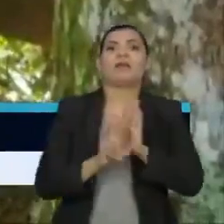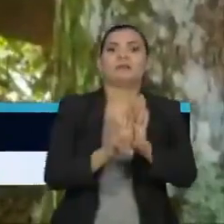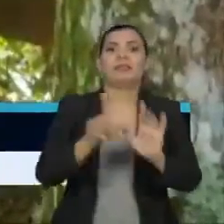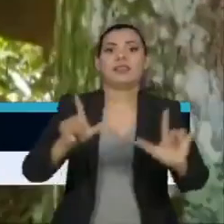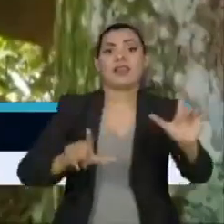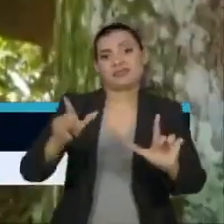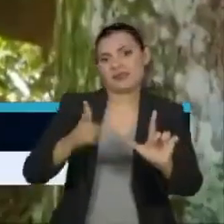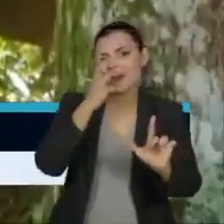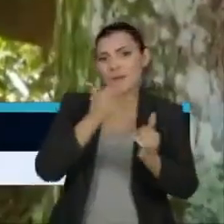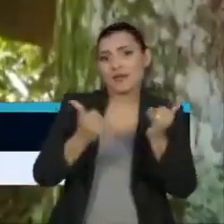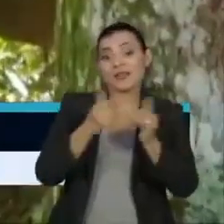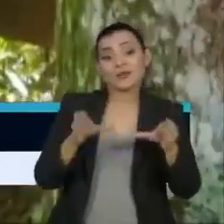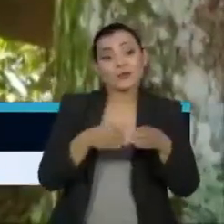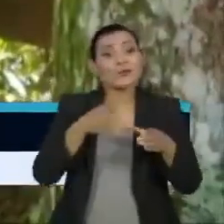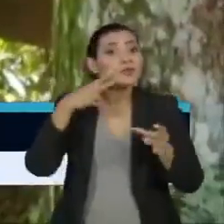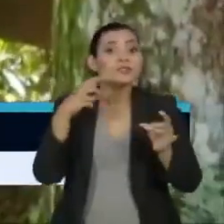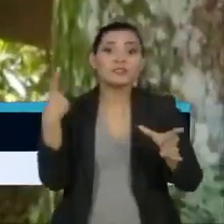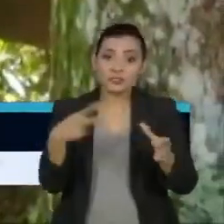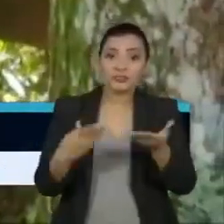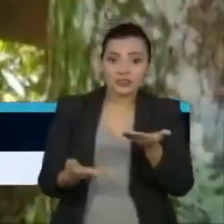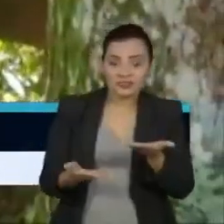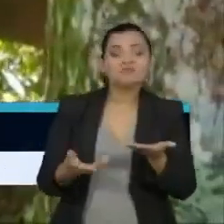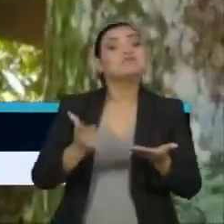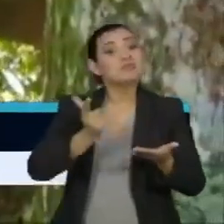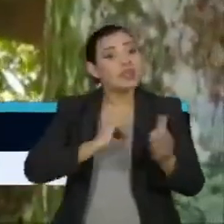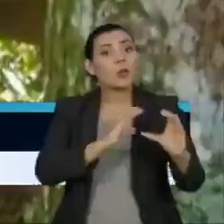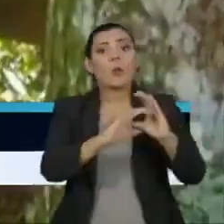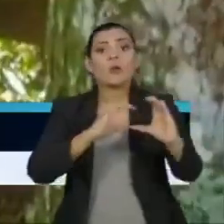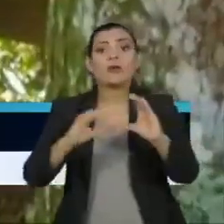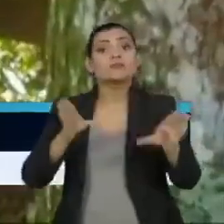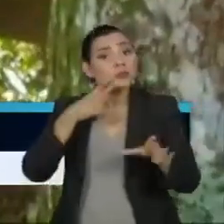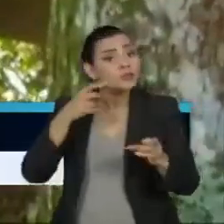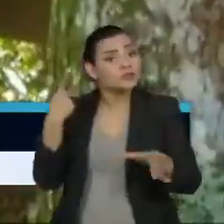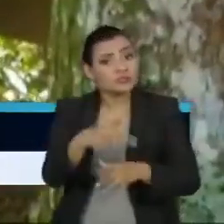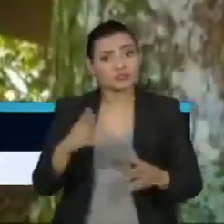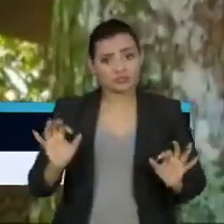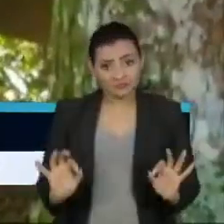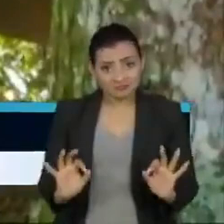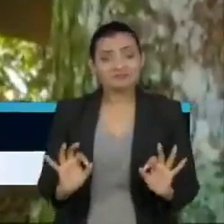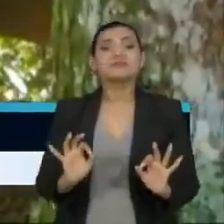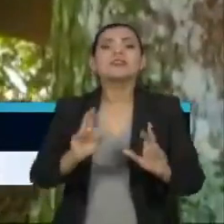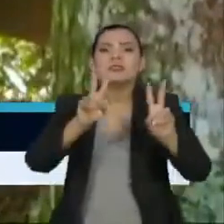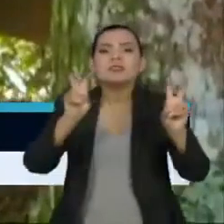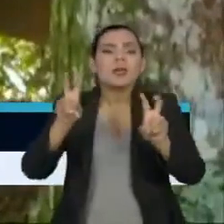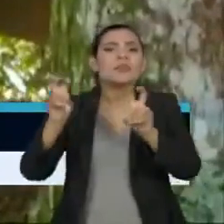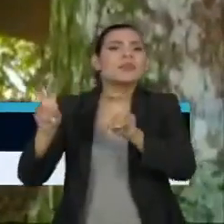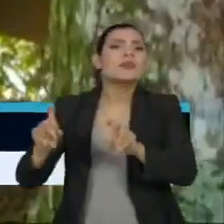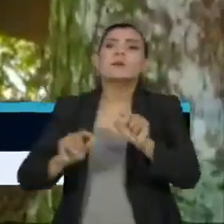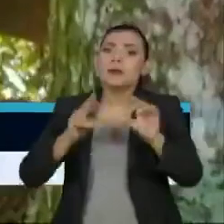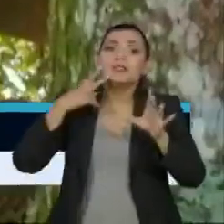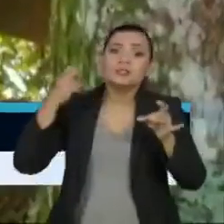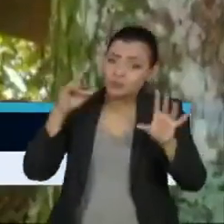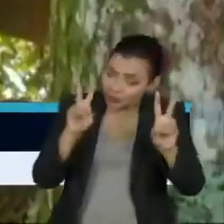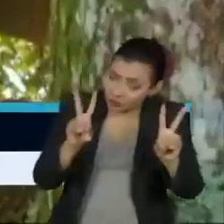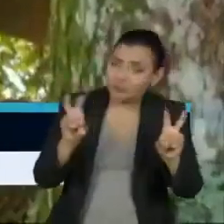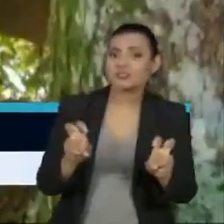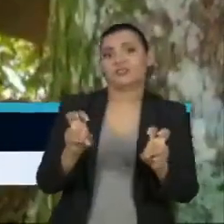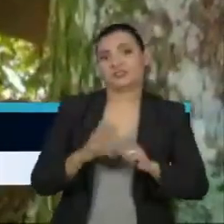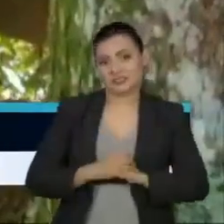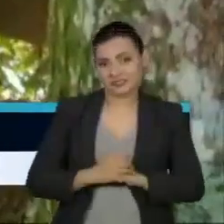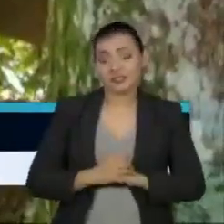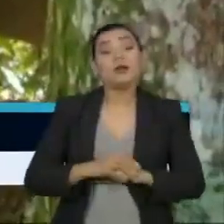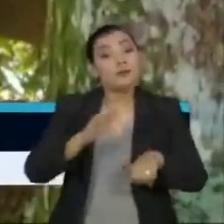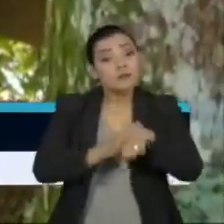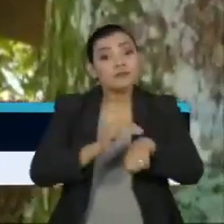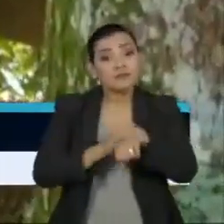rede de comunicadores indígenas, né, que faz uma comunicação indígena, que fala sobre a questão indígena, falada